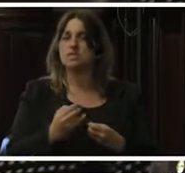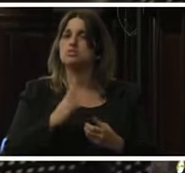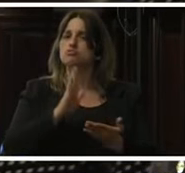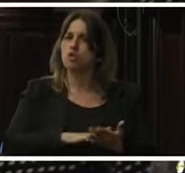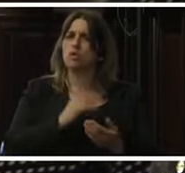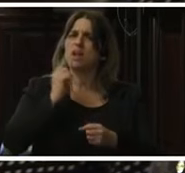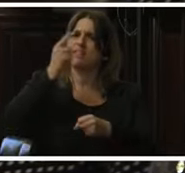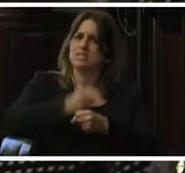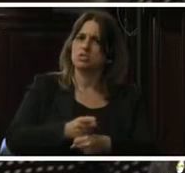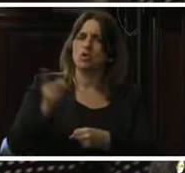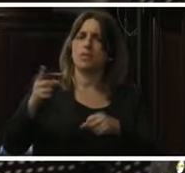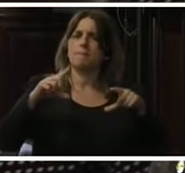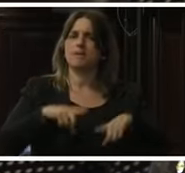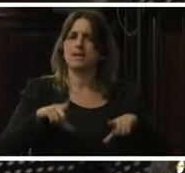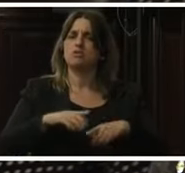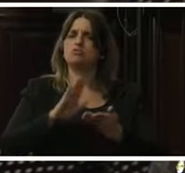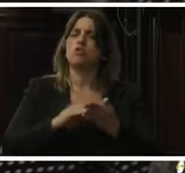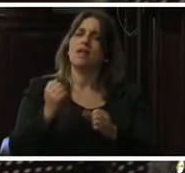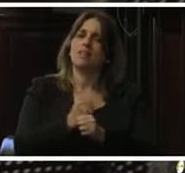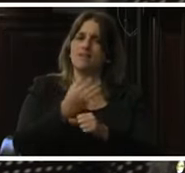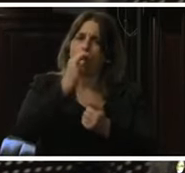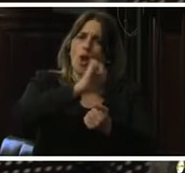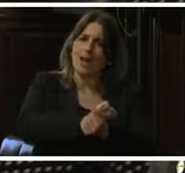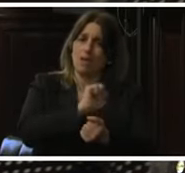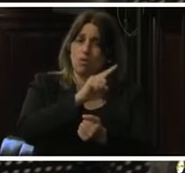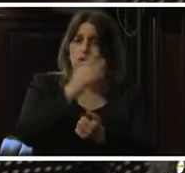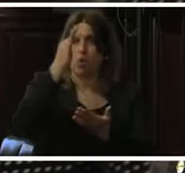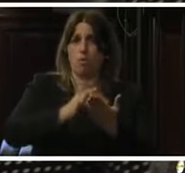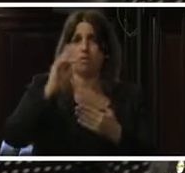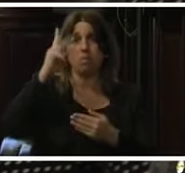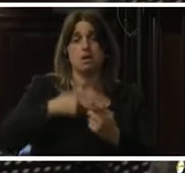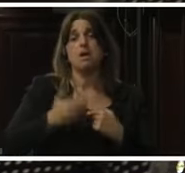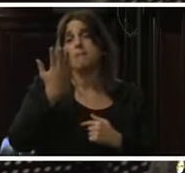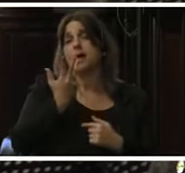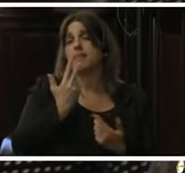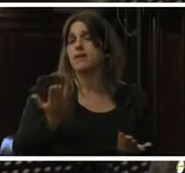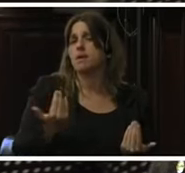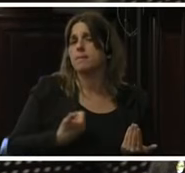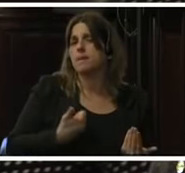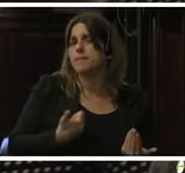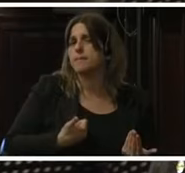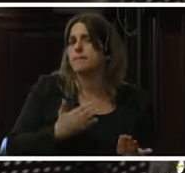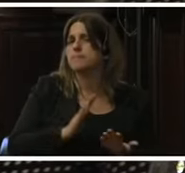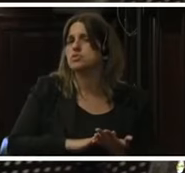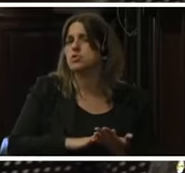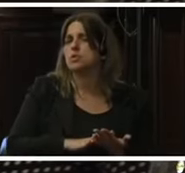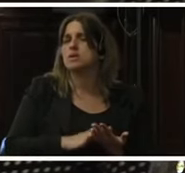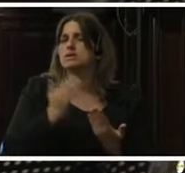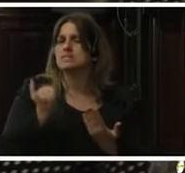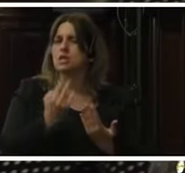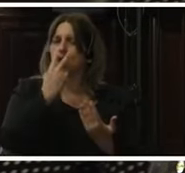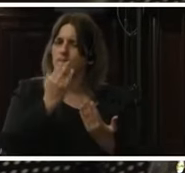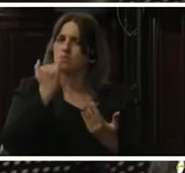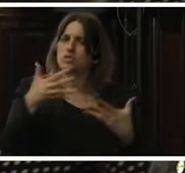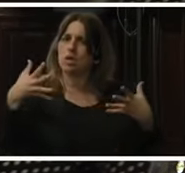indígenas e estaria muito interessado em ouvir mais o estado além de sua delegação sobre essa questão do ponto de vista